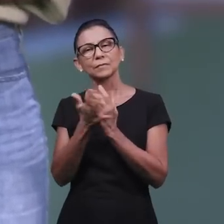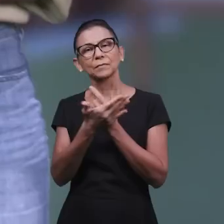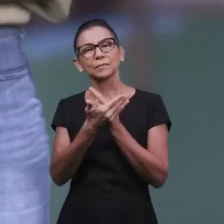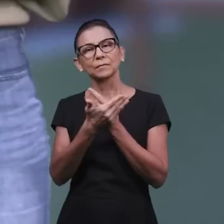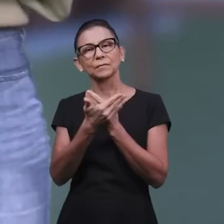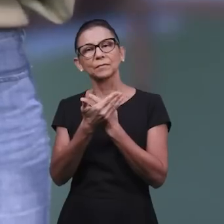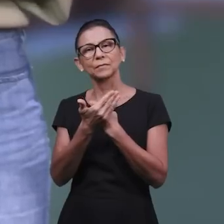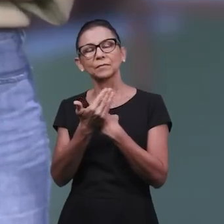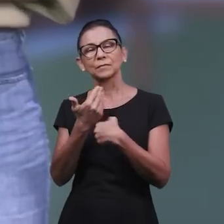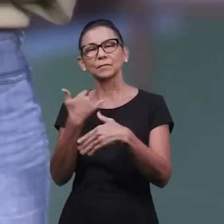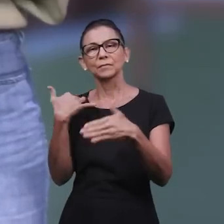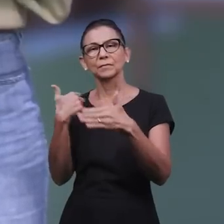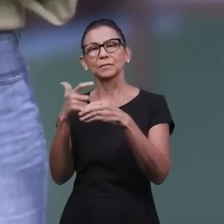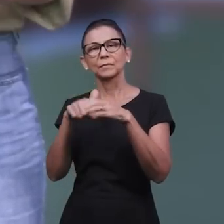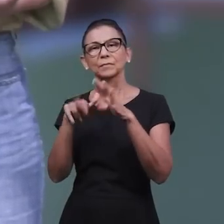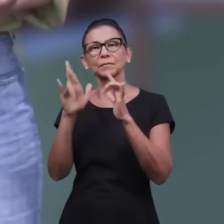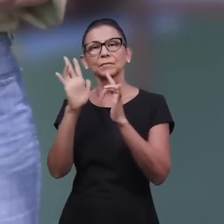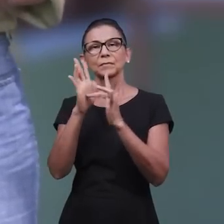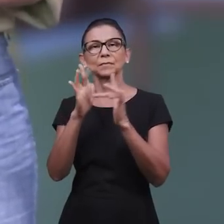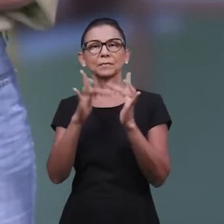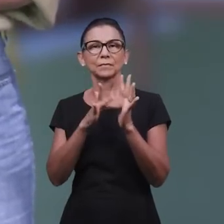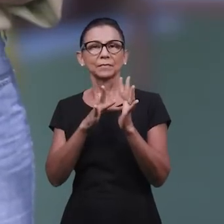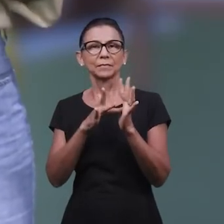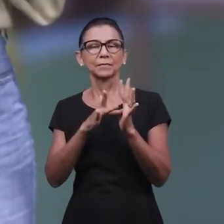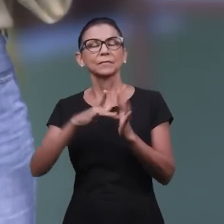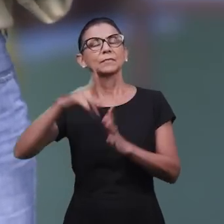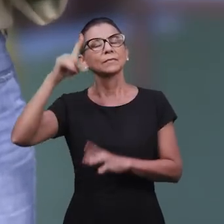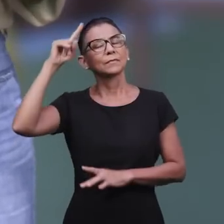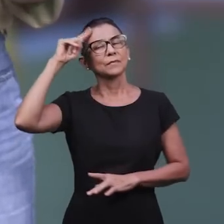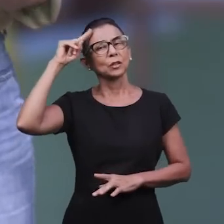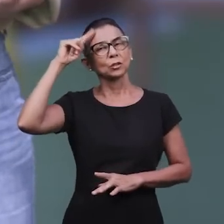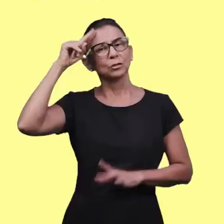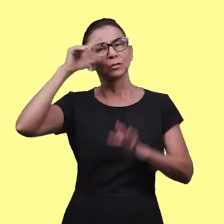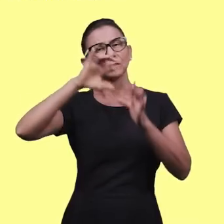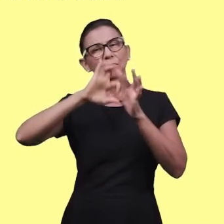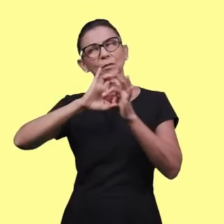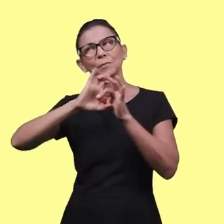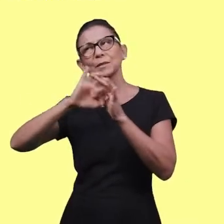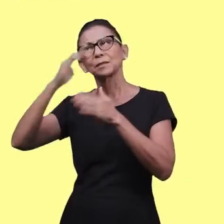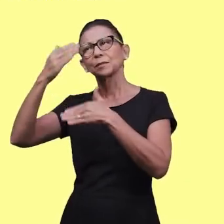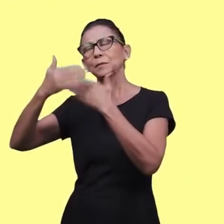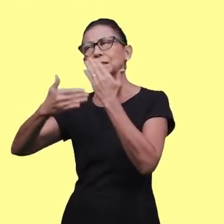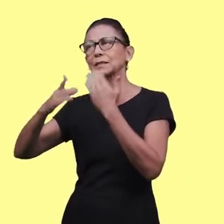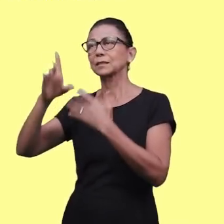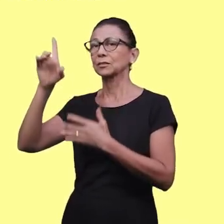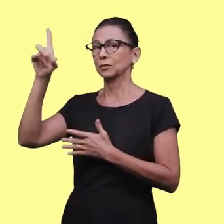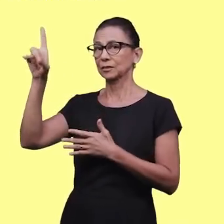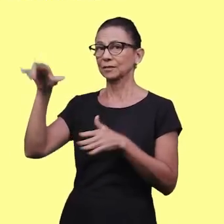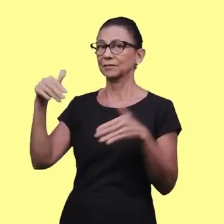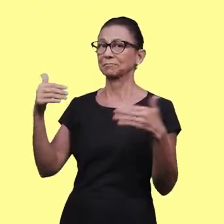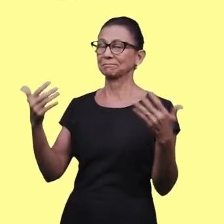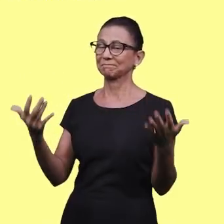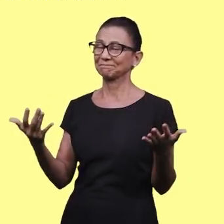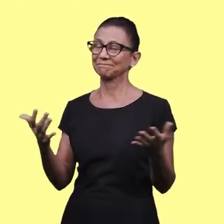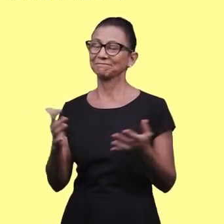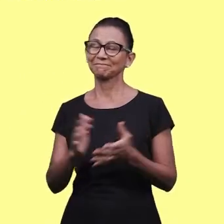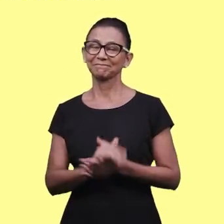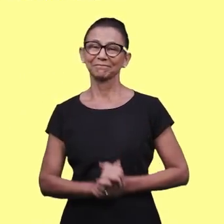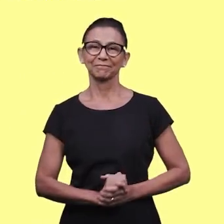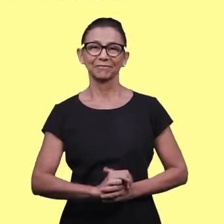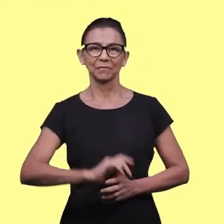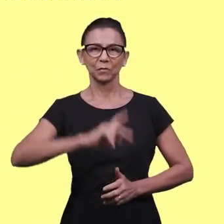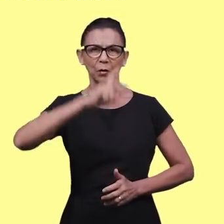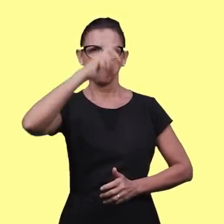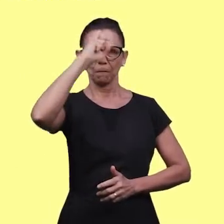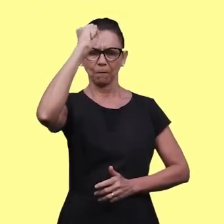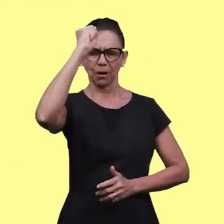Jesus. Que possamos a cada dia viver em comunhão com Deus. Assim, seremos como uma torre